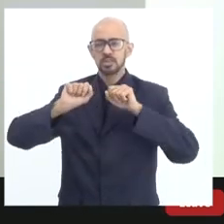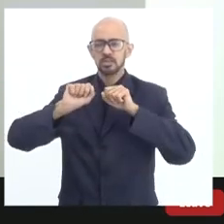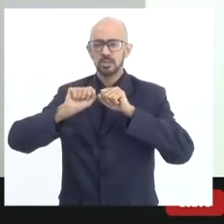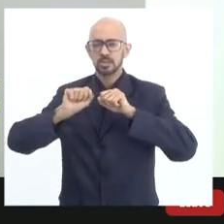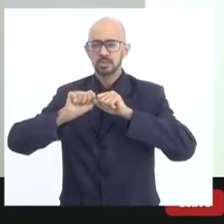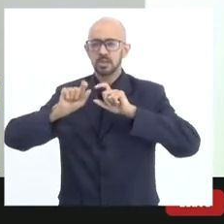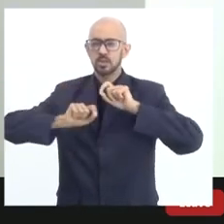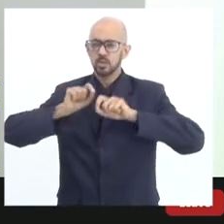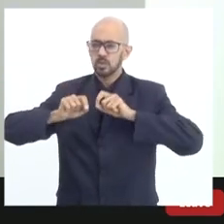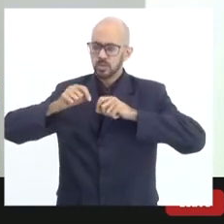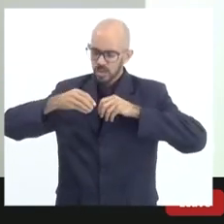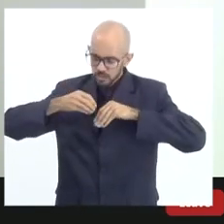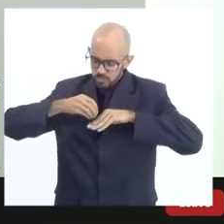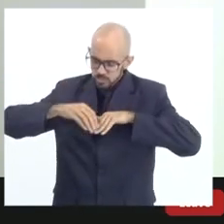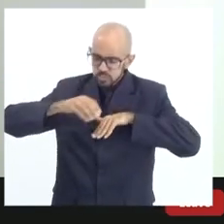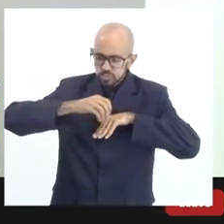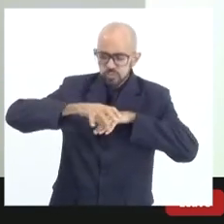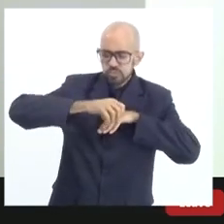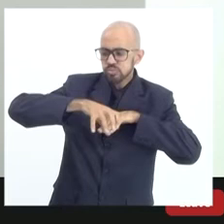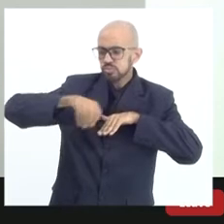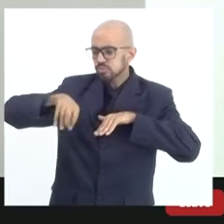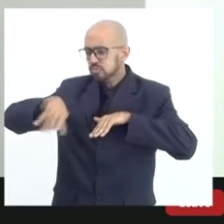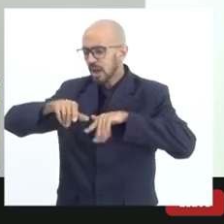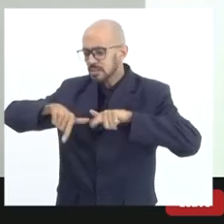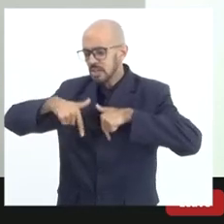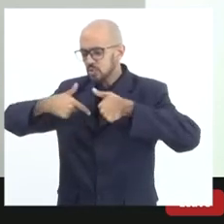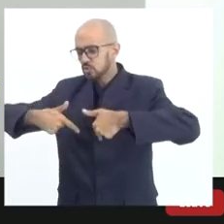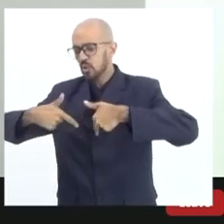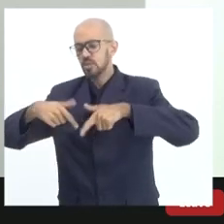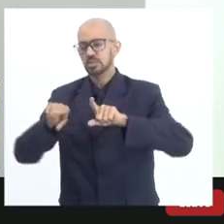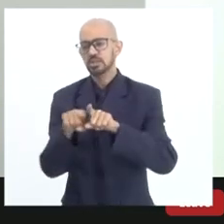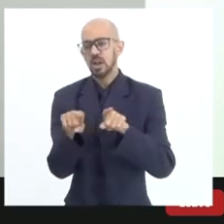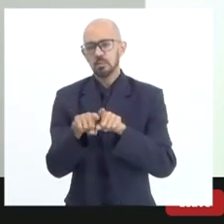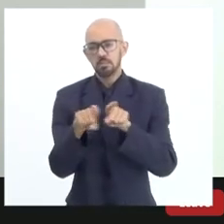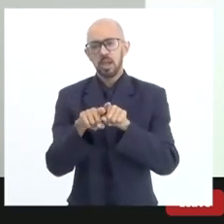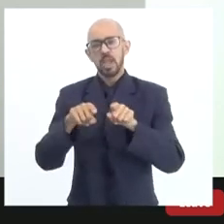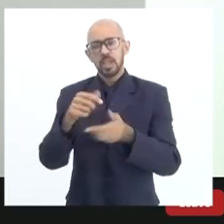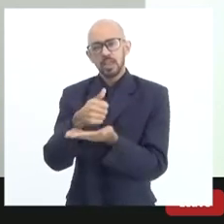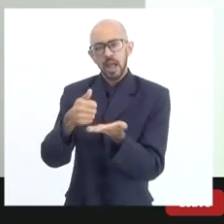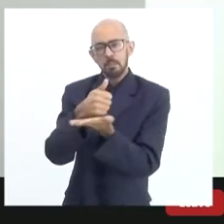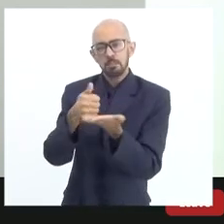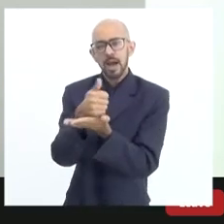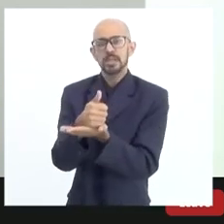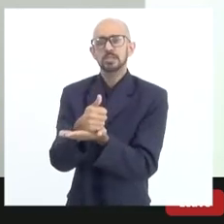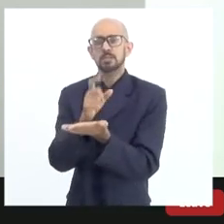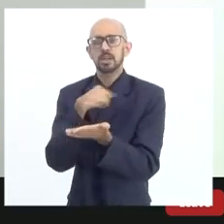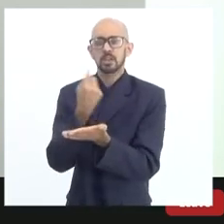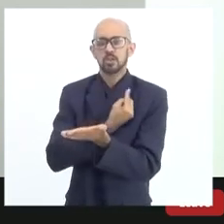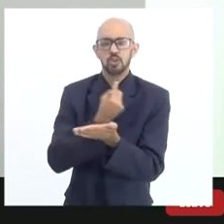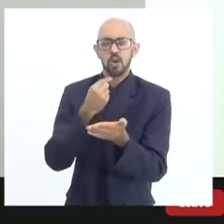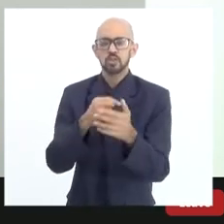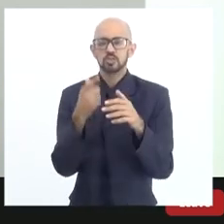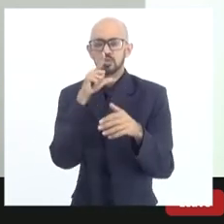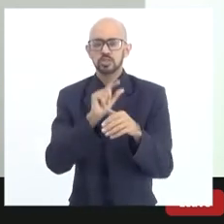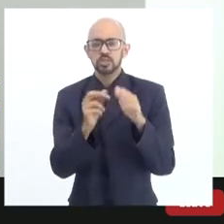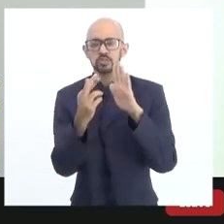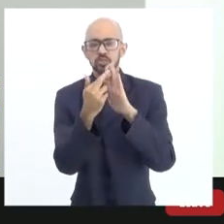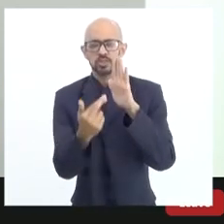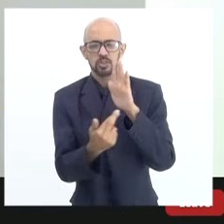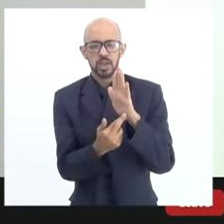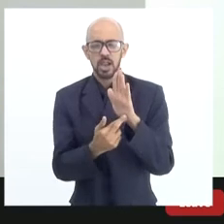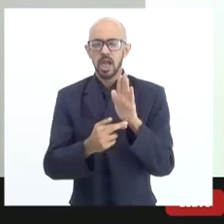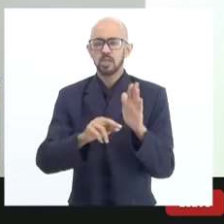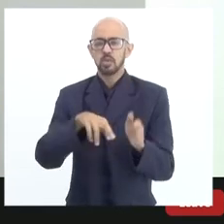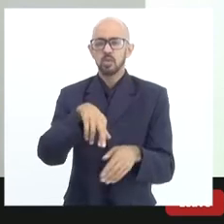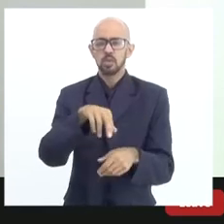dos encaminhamentos que serão feitos, né, e da fundamentação aí para o nosso relator, o deputado